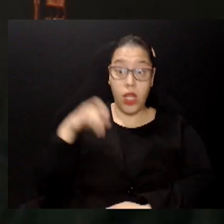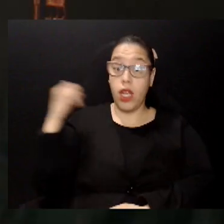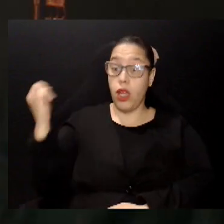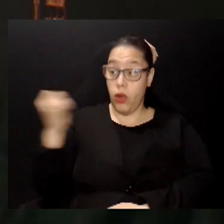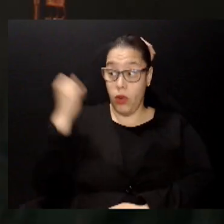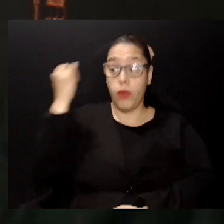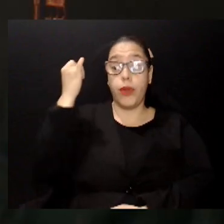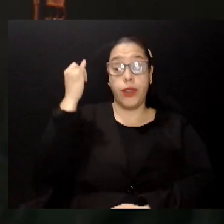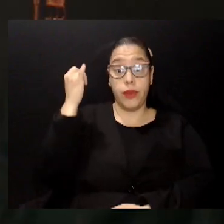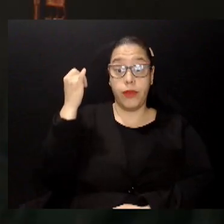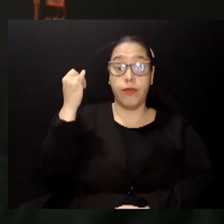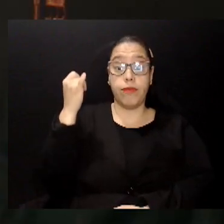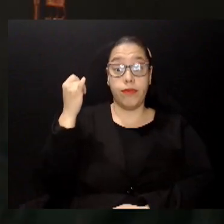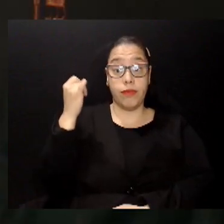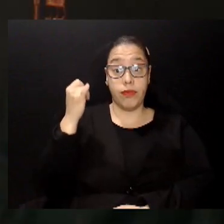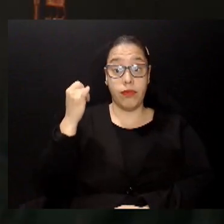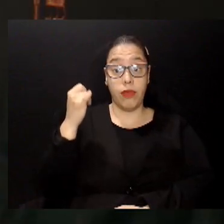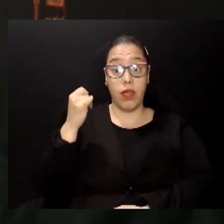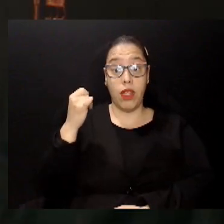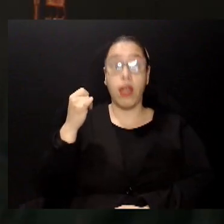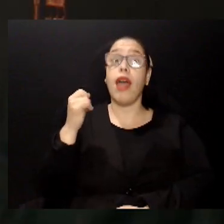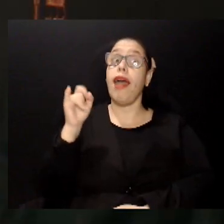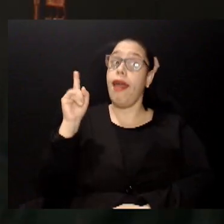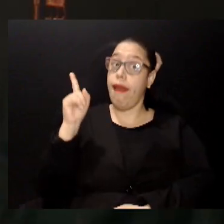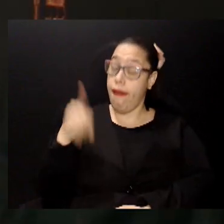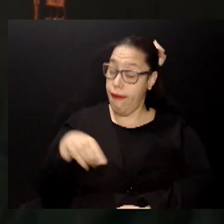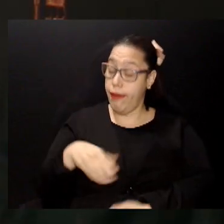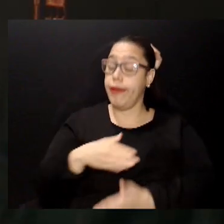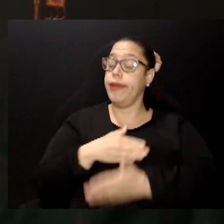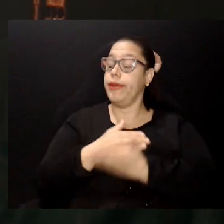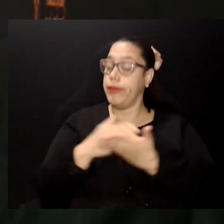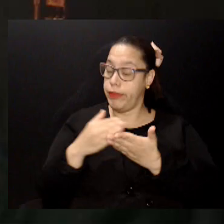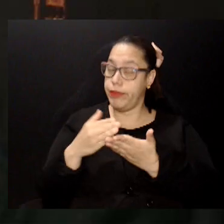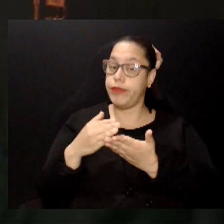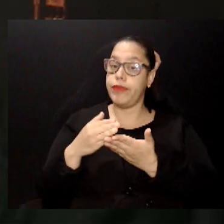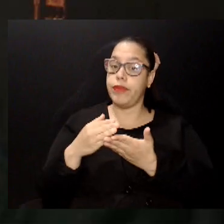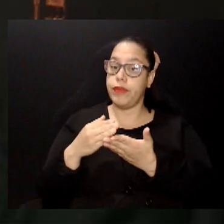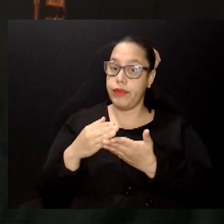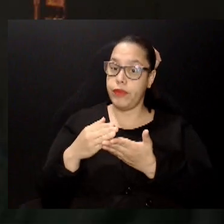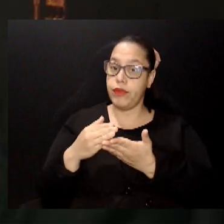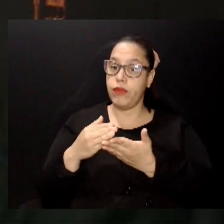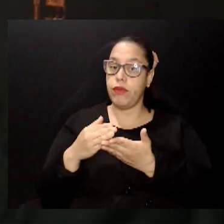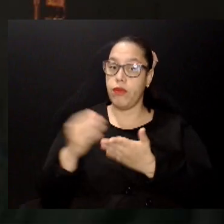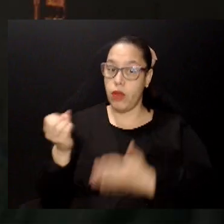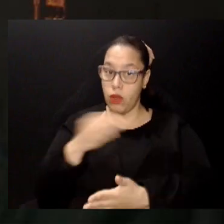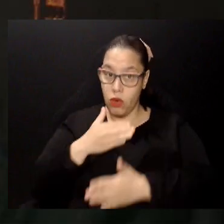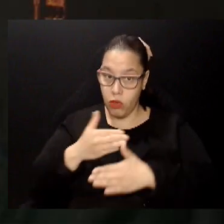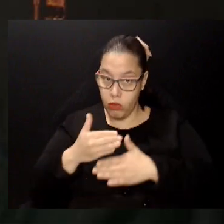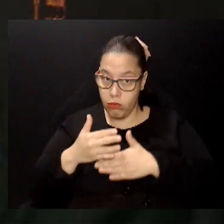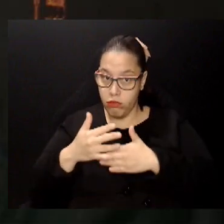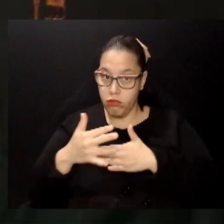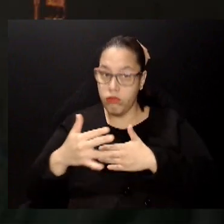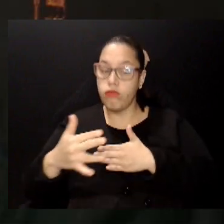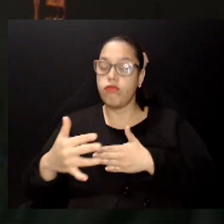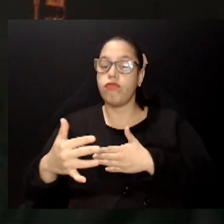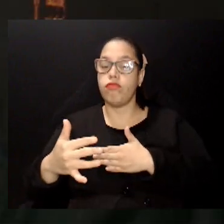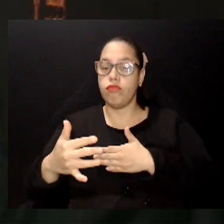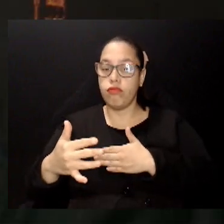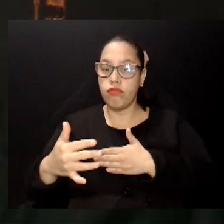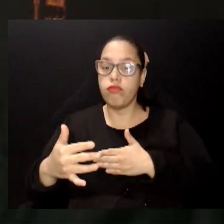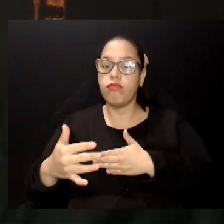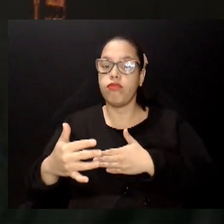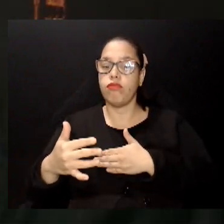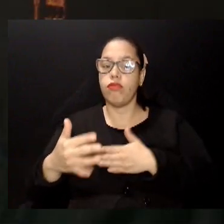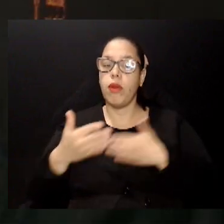um ponto primordial e o início para uma nova caminhada, né? Para uma estrada mais leve de